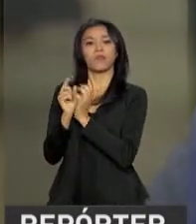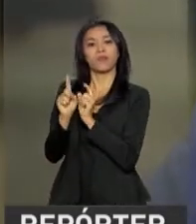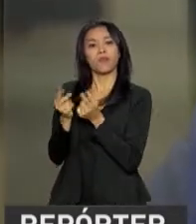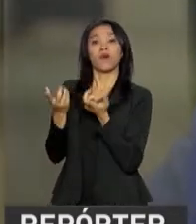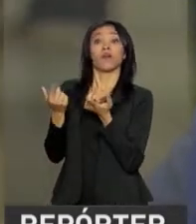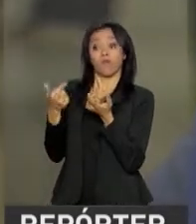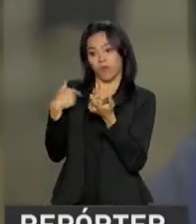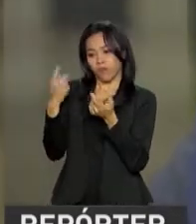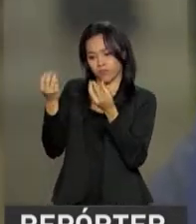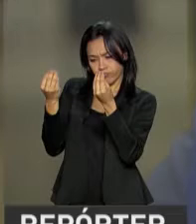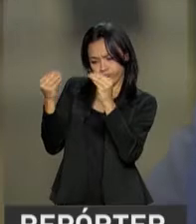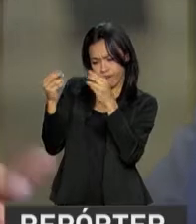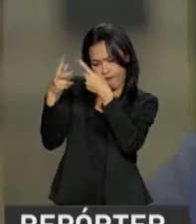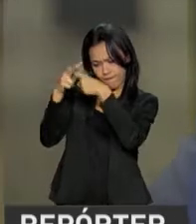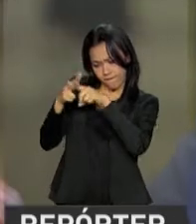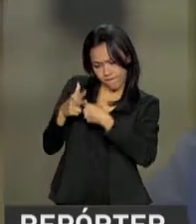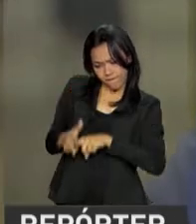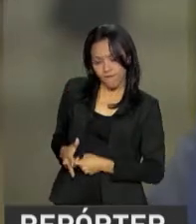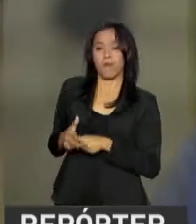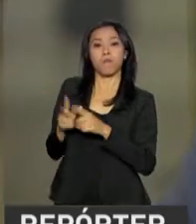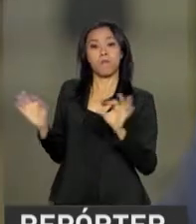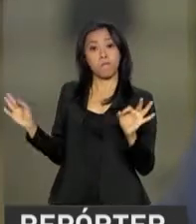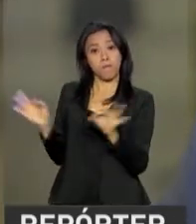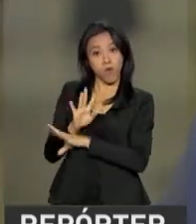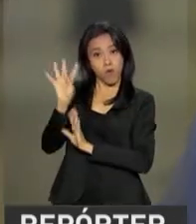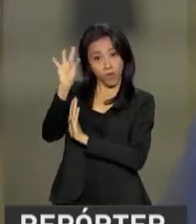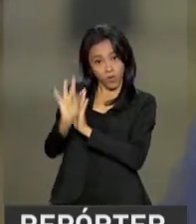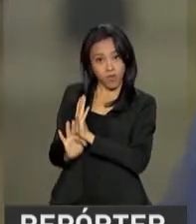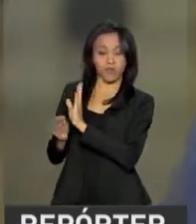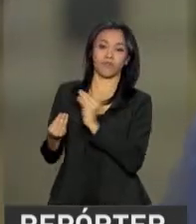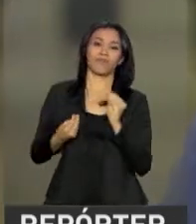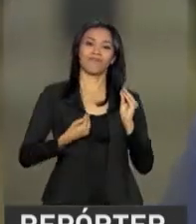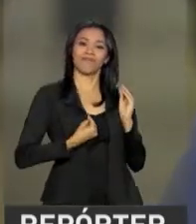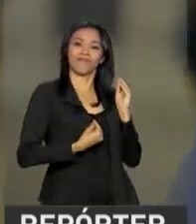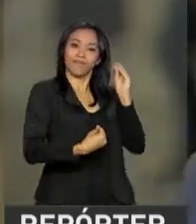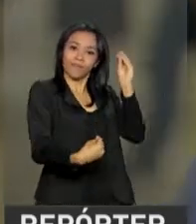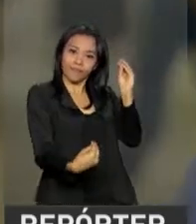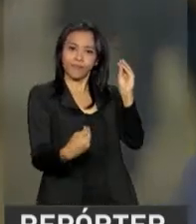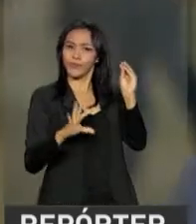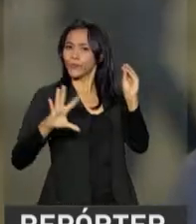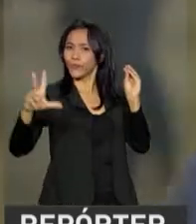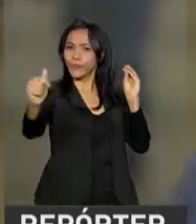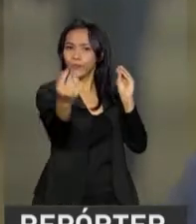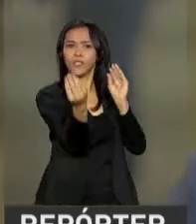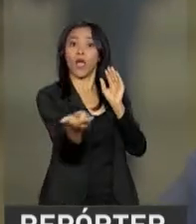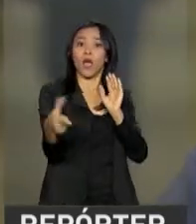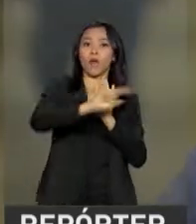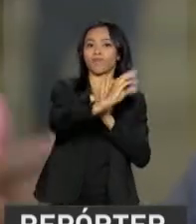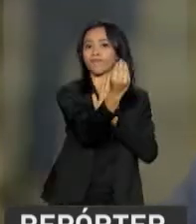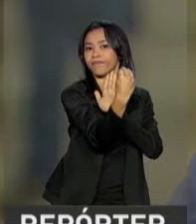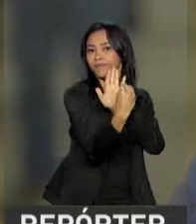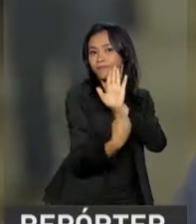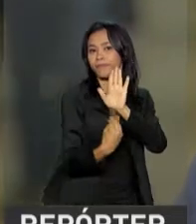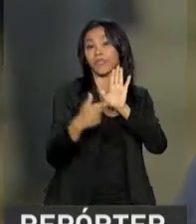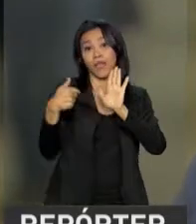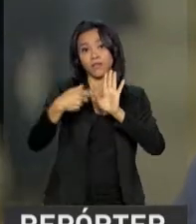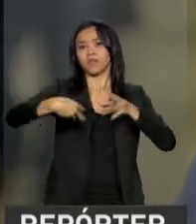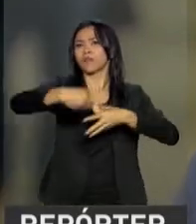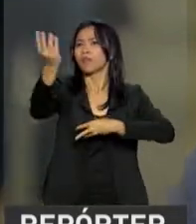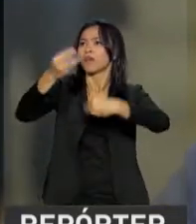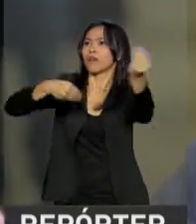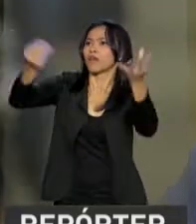30 ou 45 dias depois um texto já com todas as sugestões recebidas o objetivo é que esse texto ele vai pra todos os